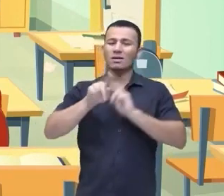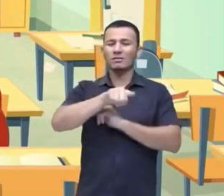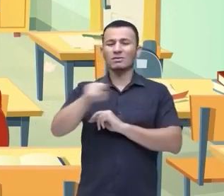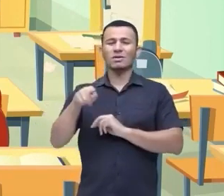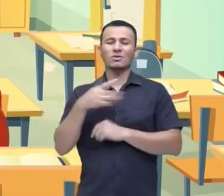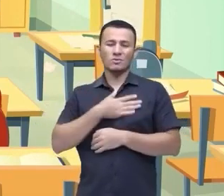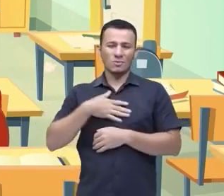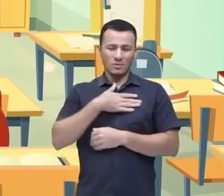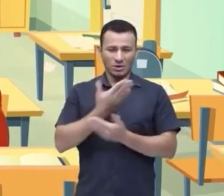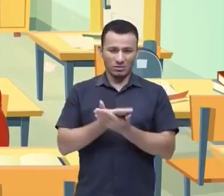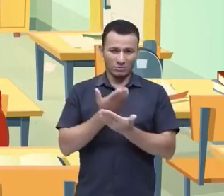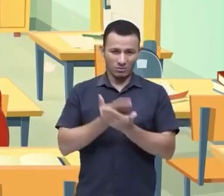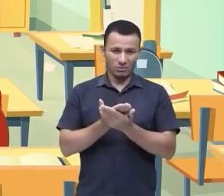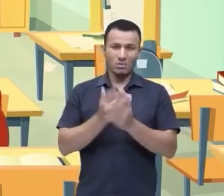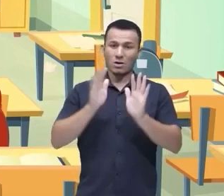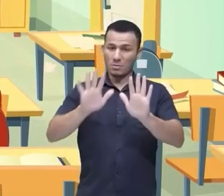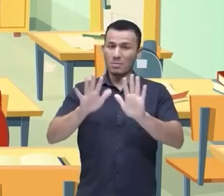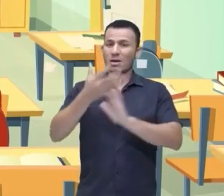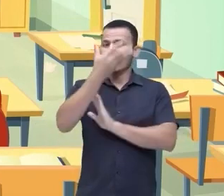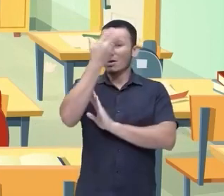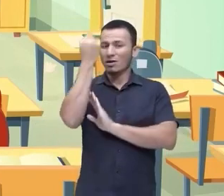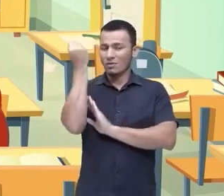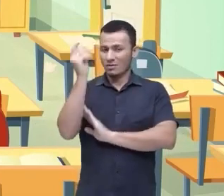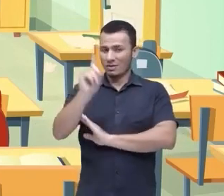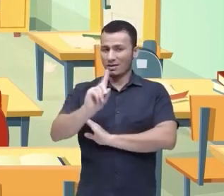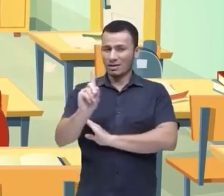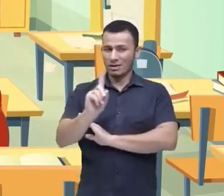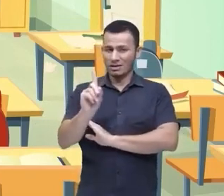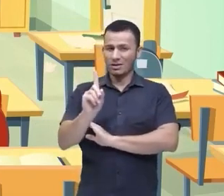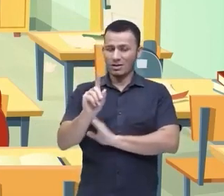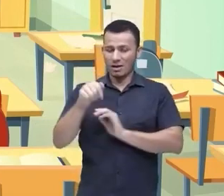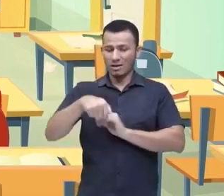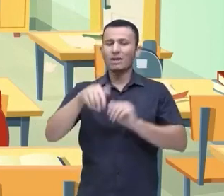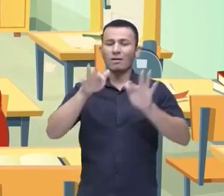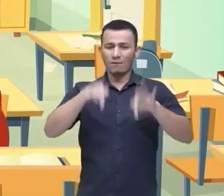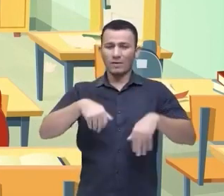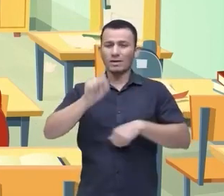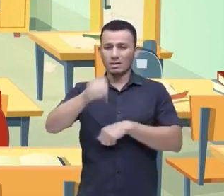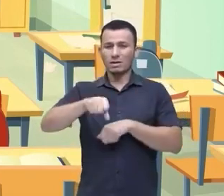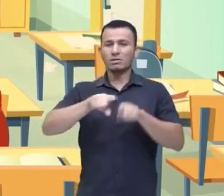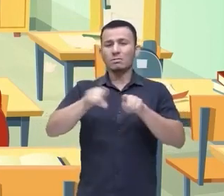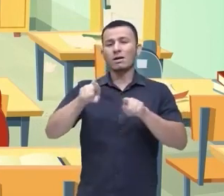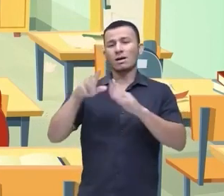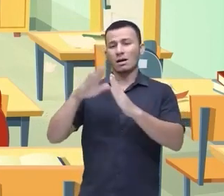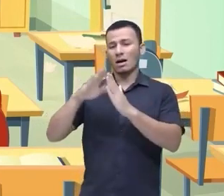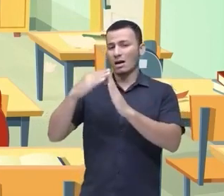Não esqueçam que a aula termina aqui, mas